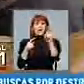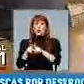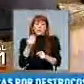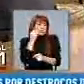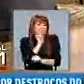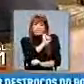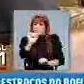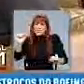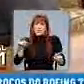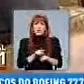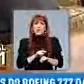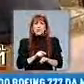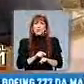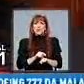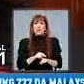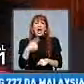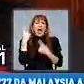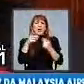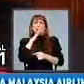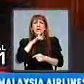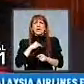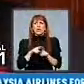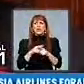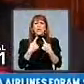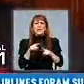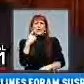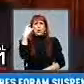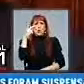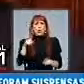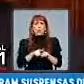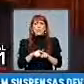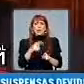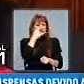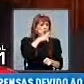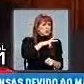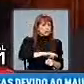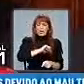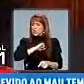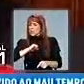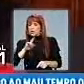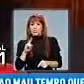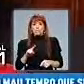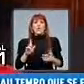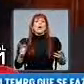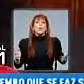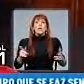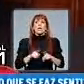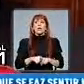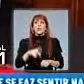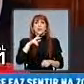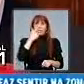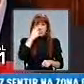maneira. Alguém me diz que uma só diferença entre os portugueses e polacos é que